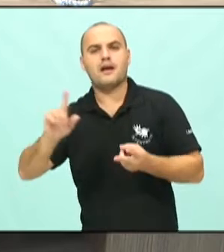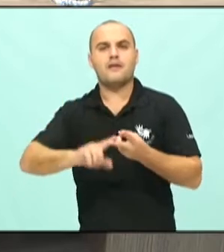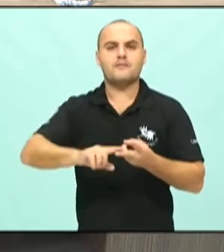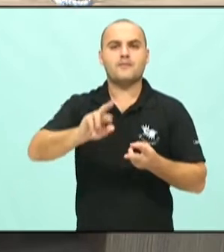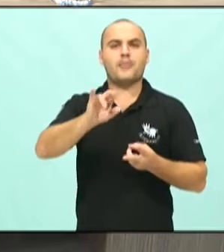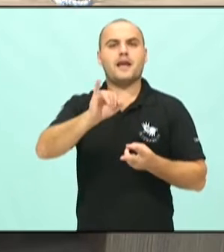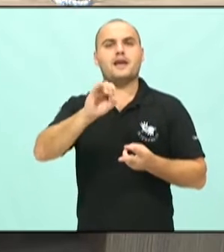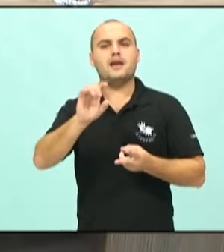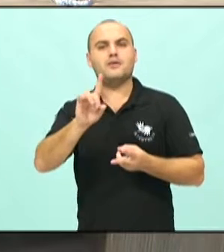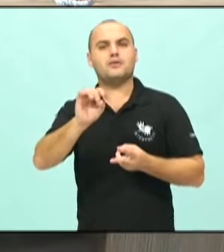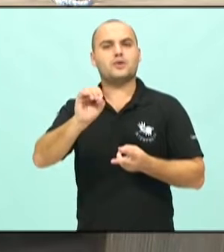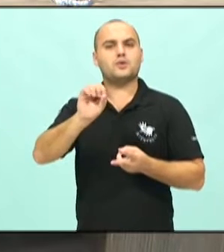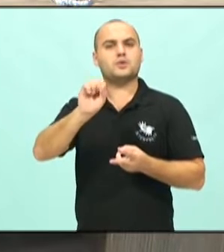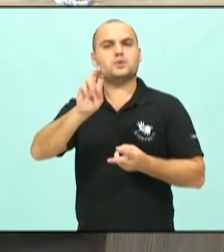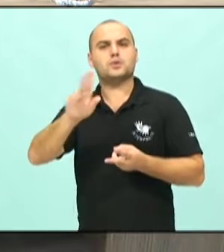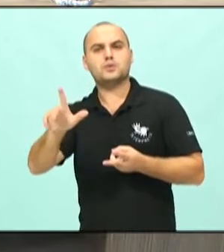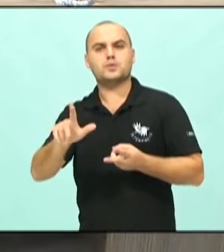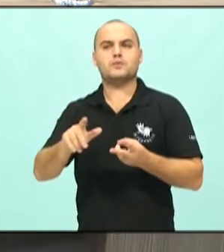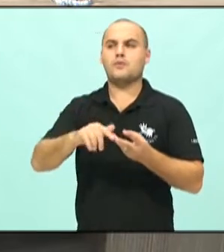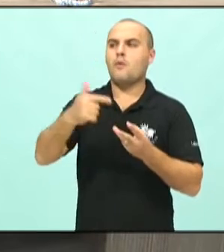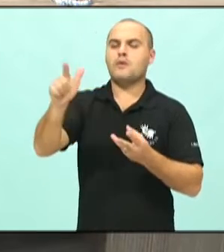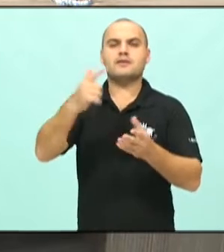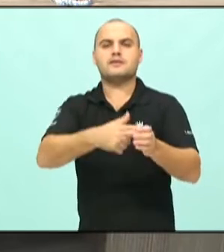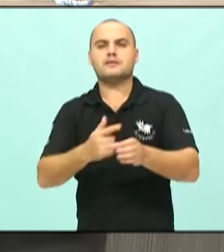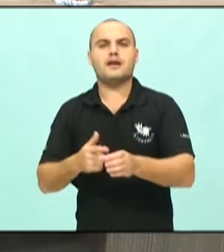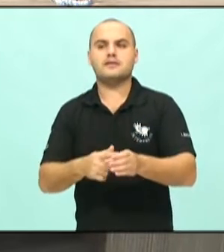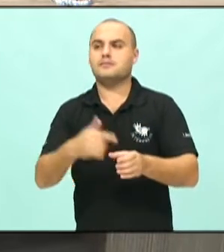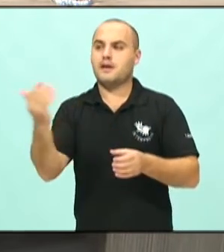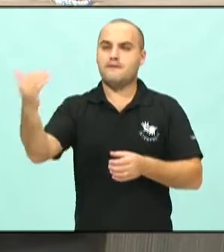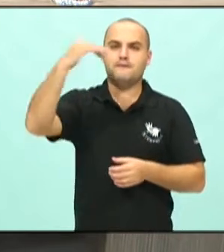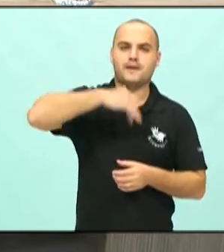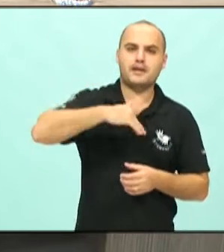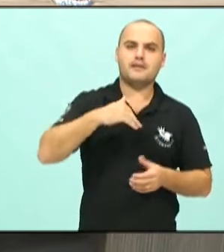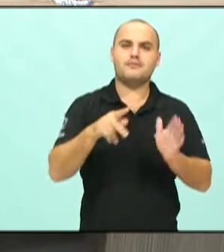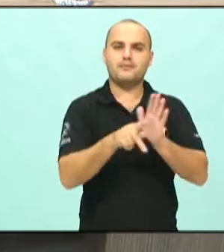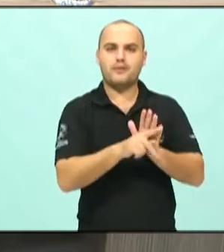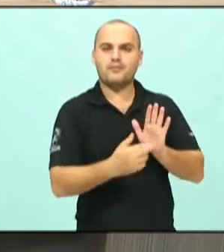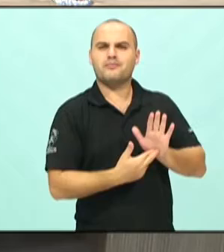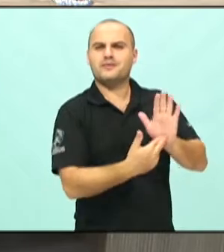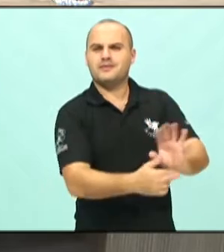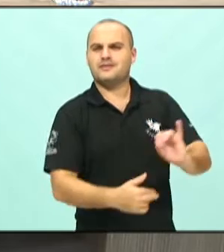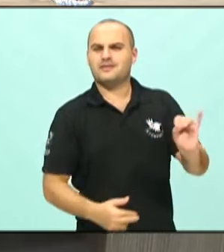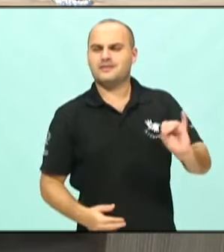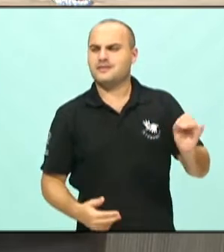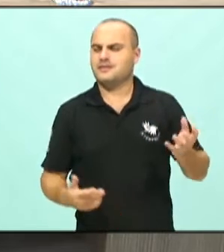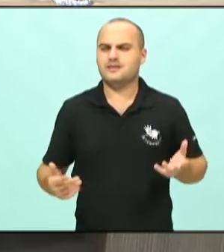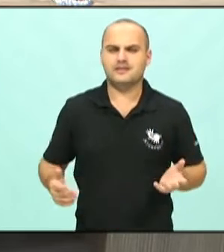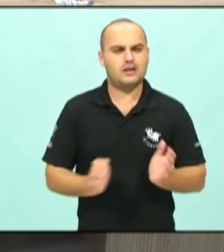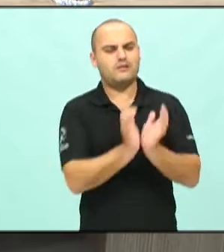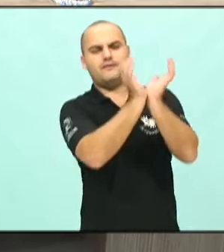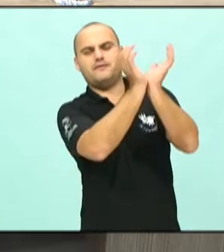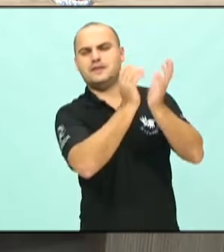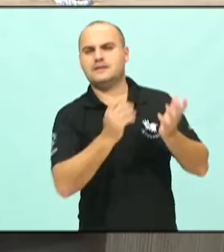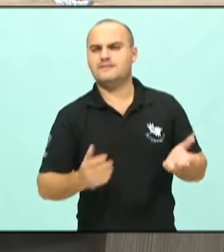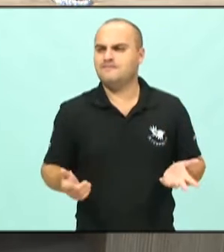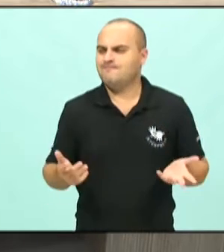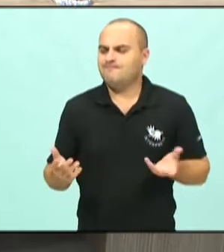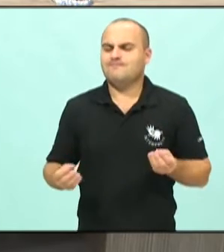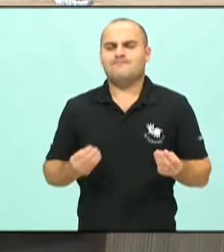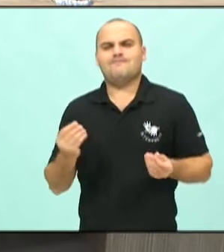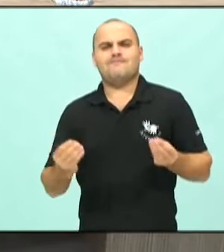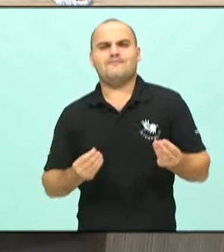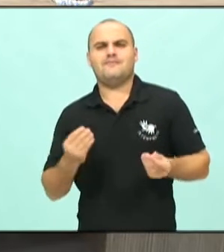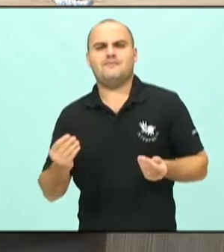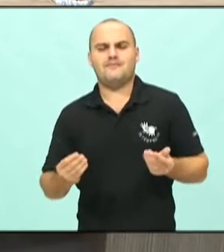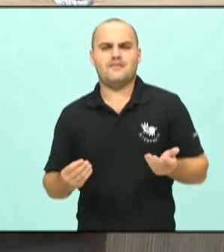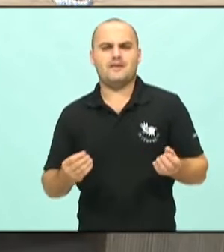vir vestir a camisa de Itajaí para levantar um troféu? Será que é isso que a gente está buscando? Qual é a referência, qual é o legado que a gente